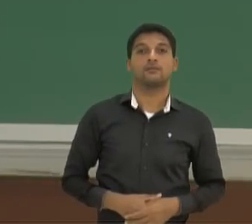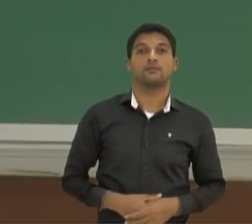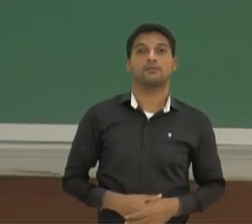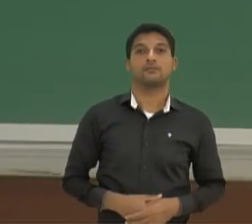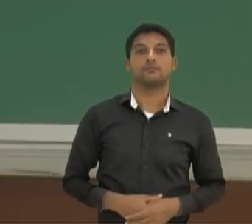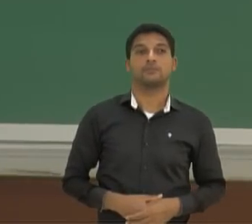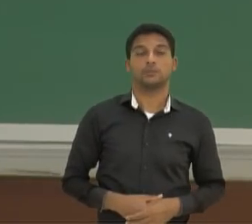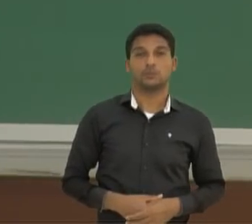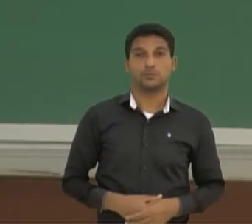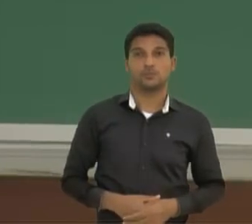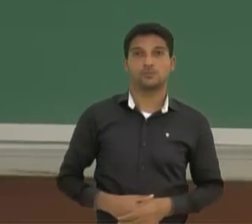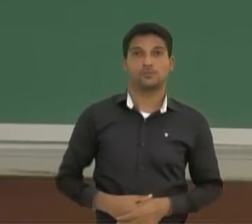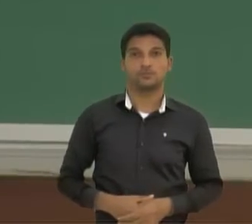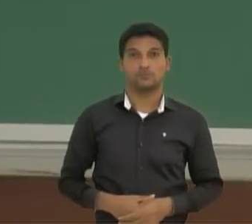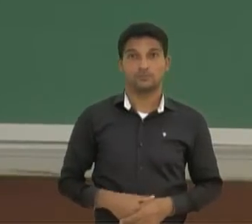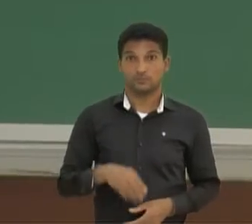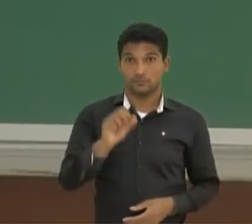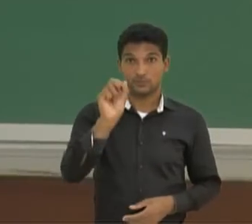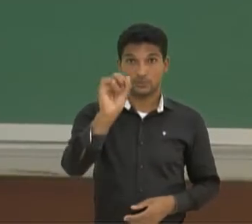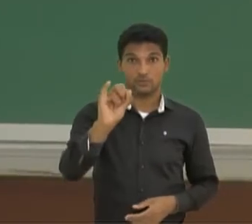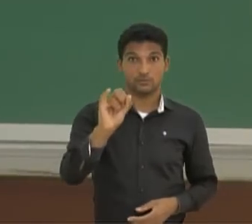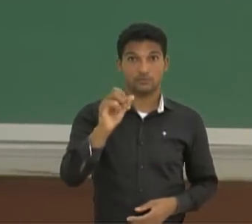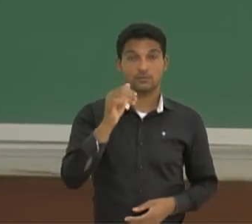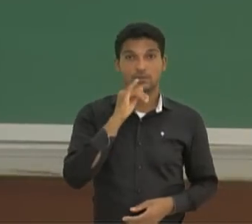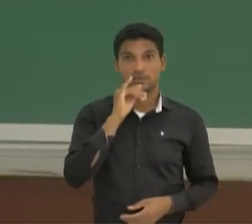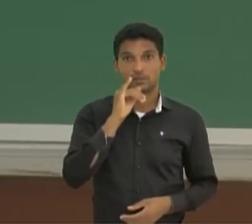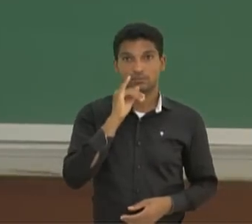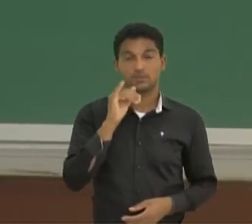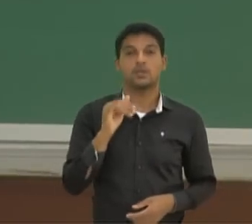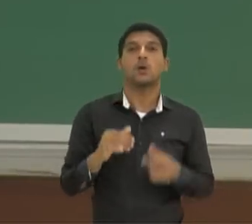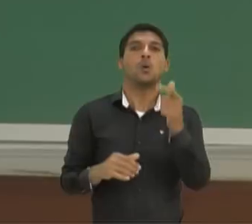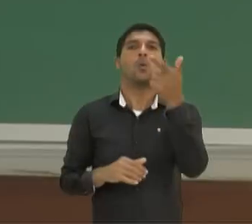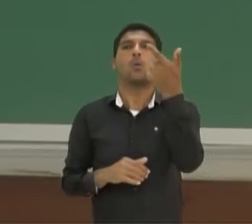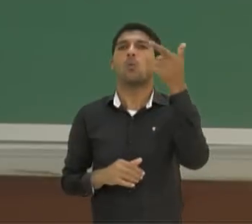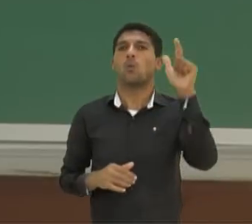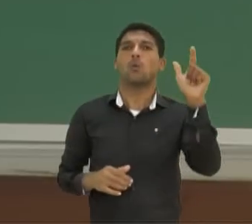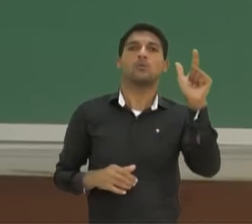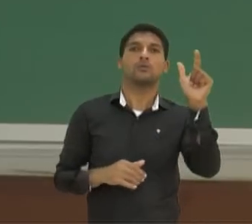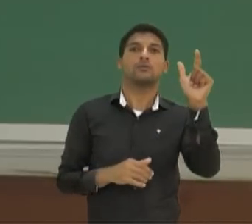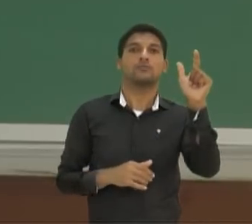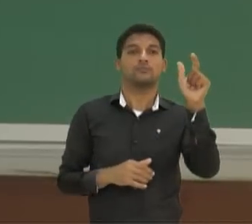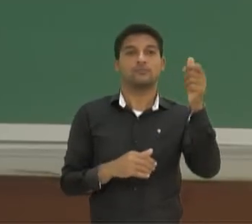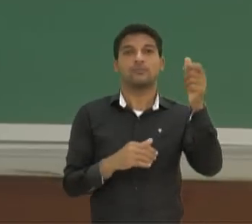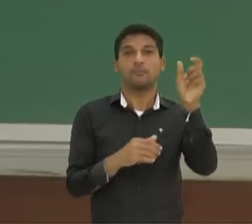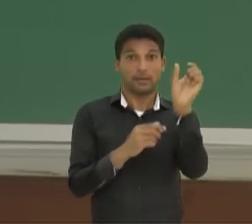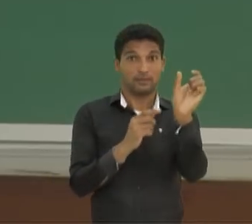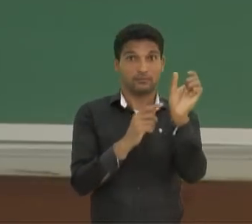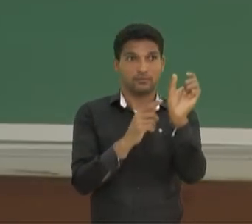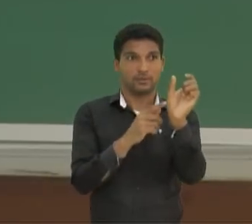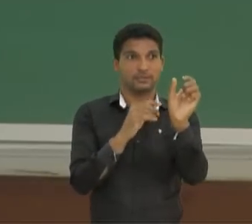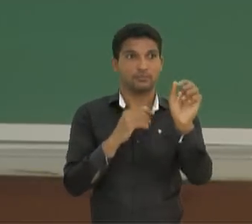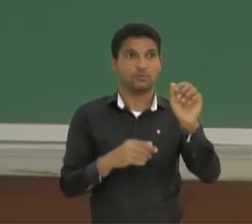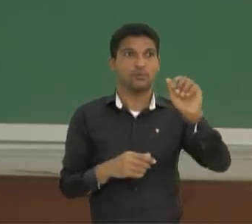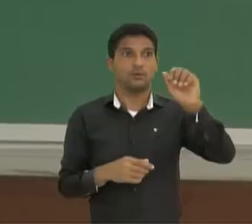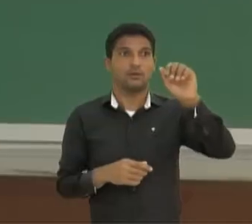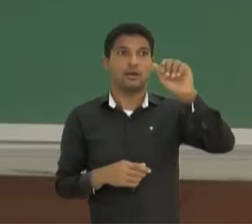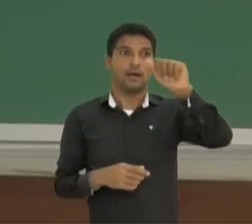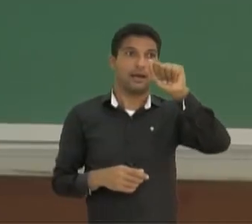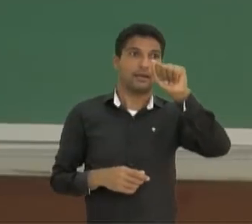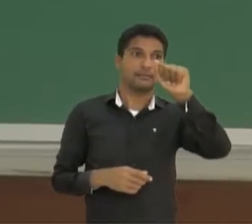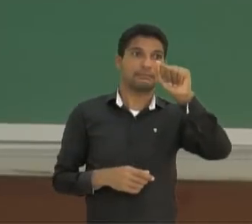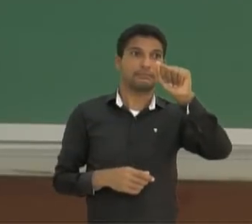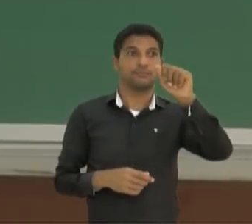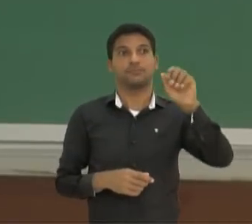esse pensamento, esse cálculo agora, com outras palavras aqui das outras alternativas, a gente vai ver que vai quebrar o sentido, não